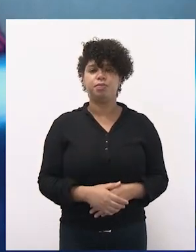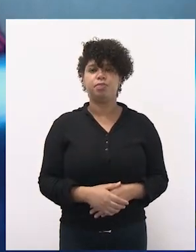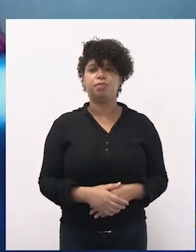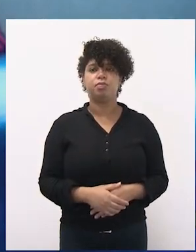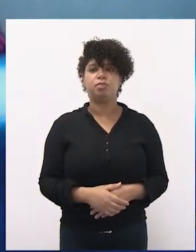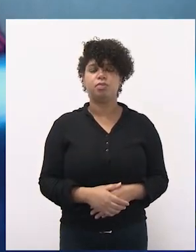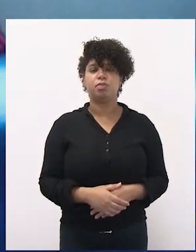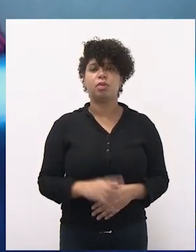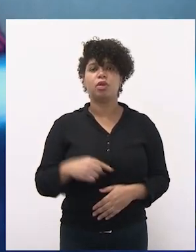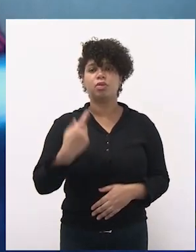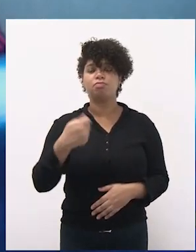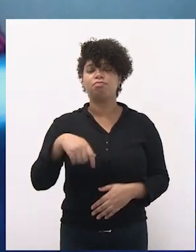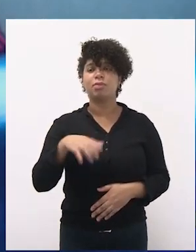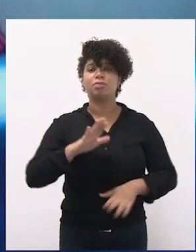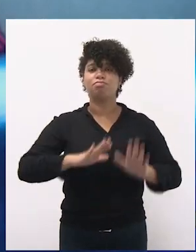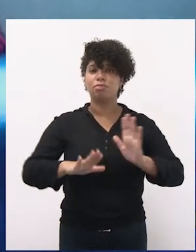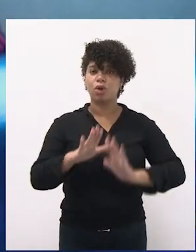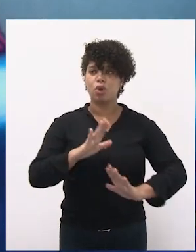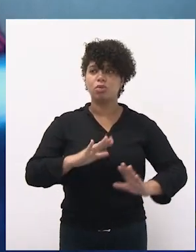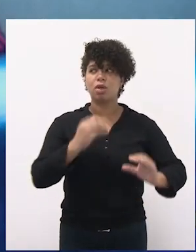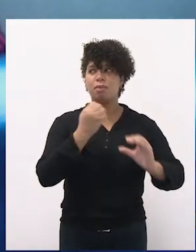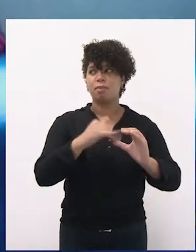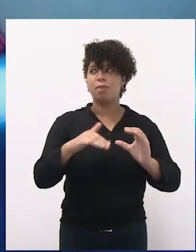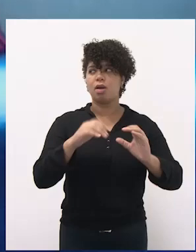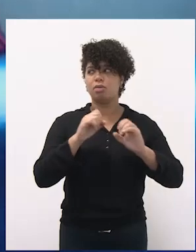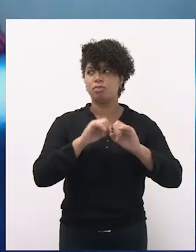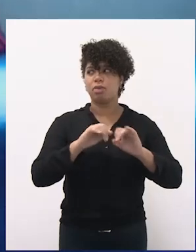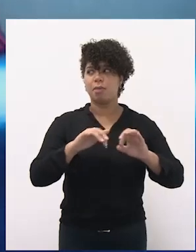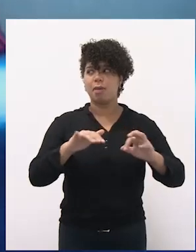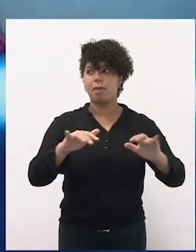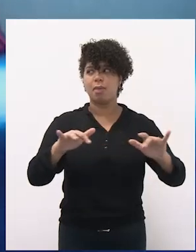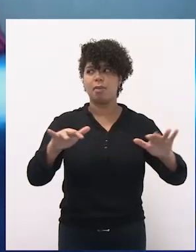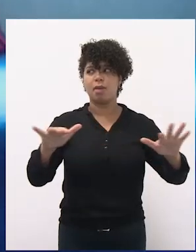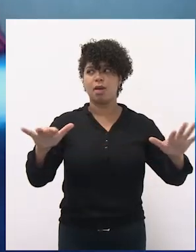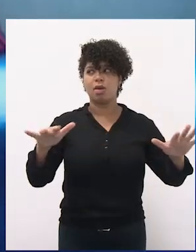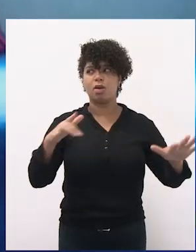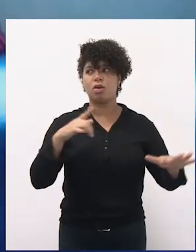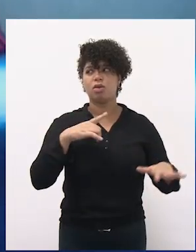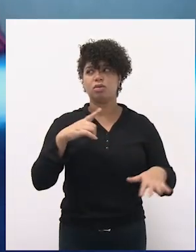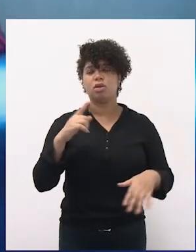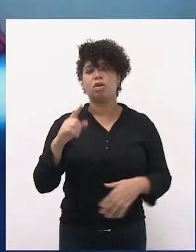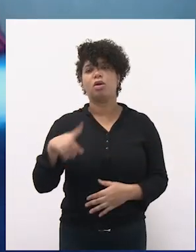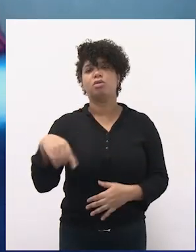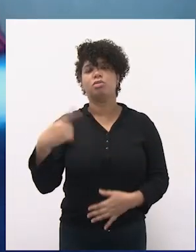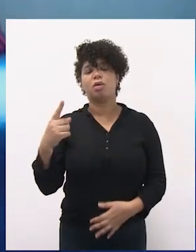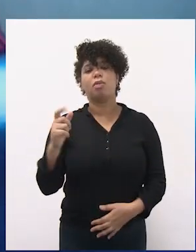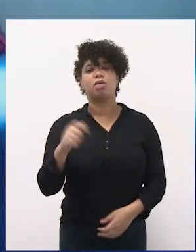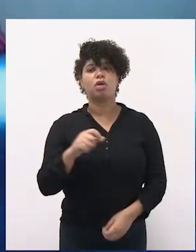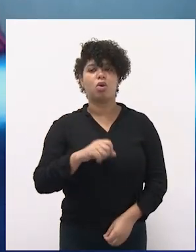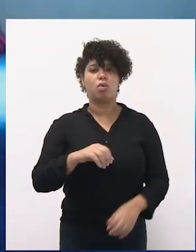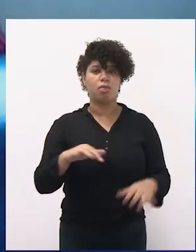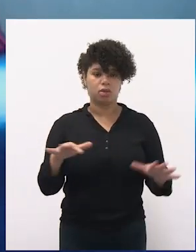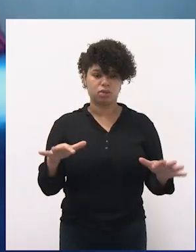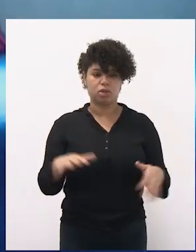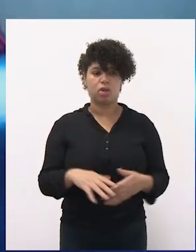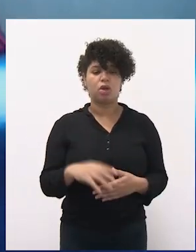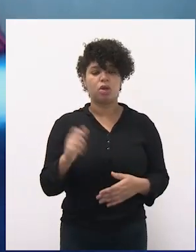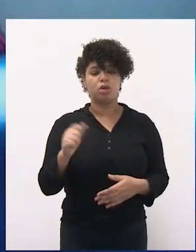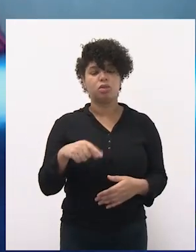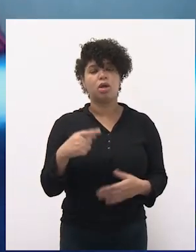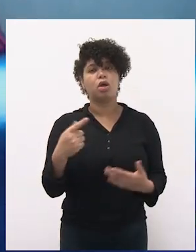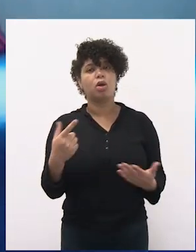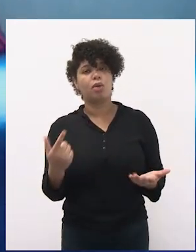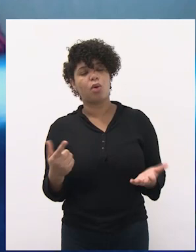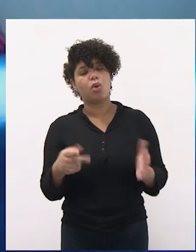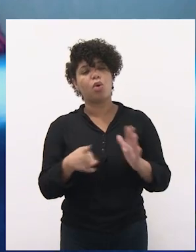Não só a gente ter o cuidado para mandar coisas que, enfim, que podem ser compartilhadas, né? Tanto no YouTube